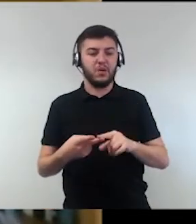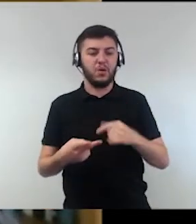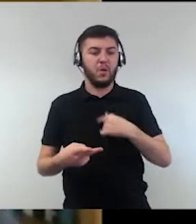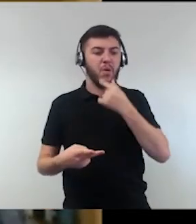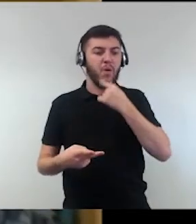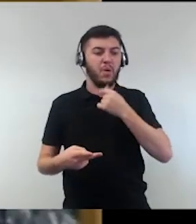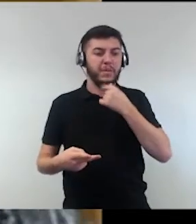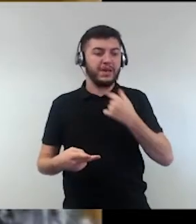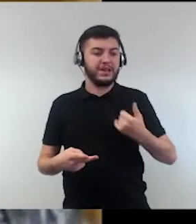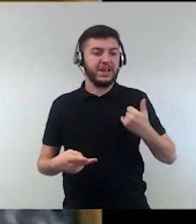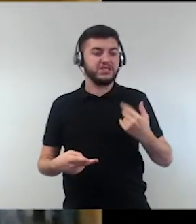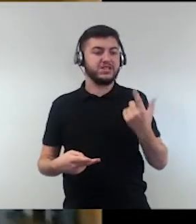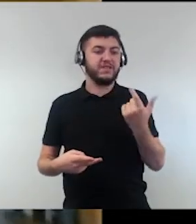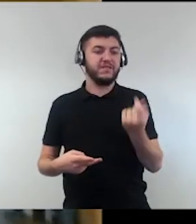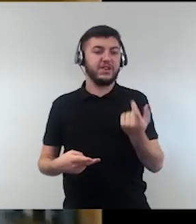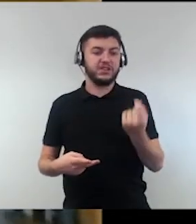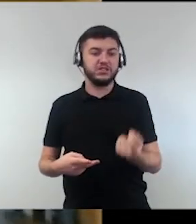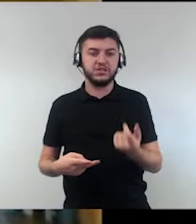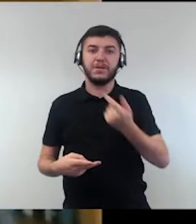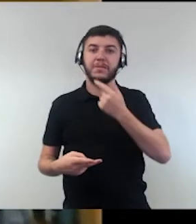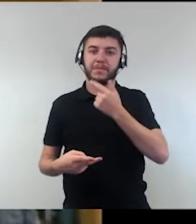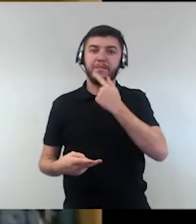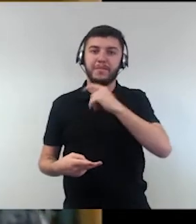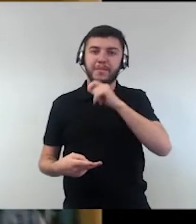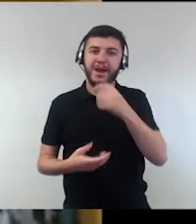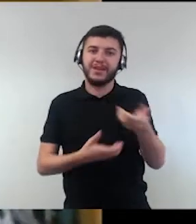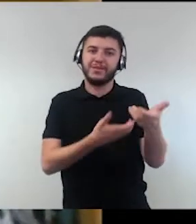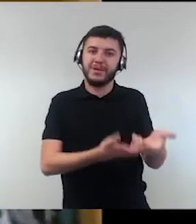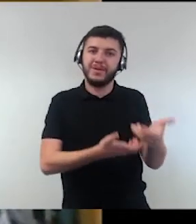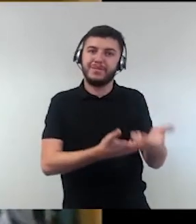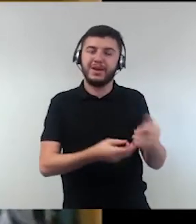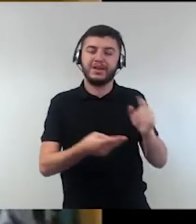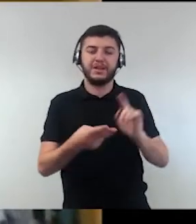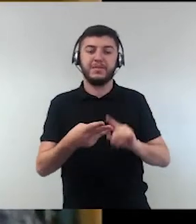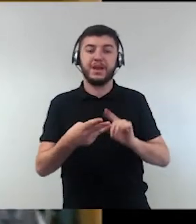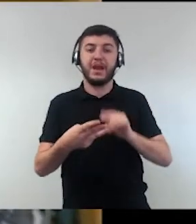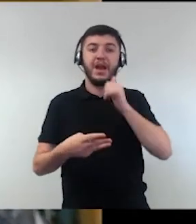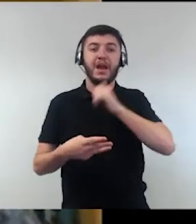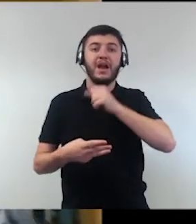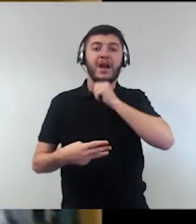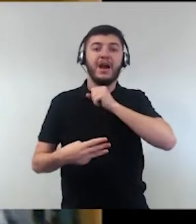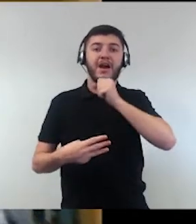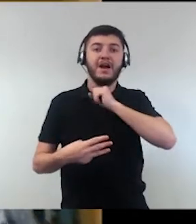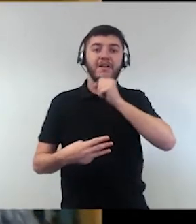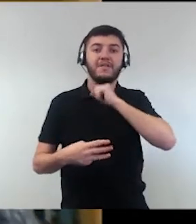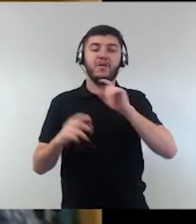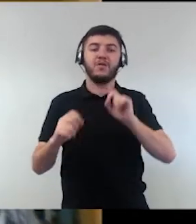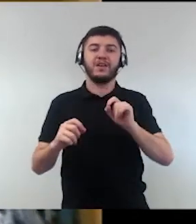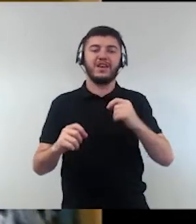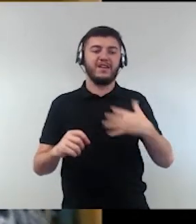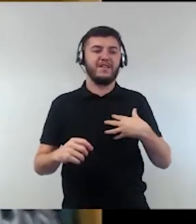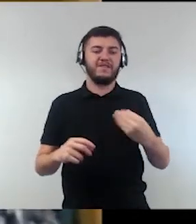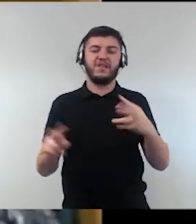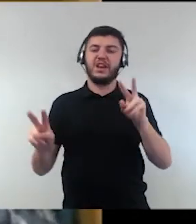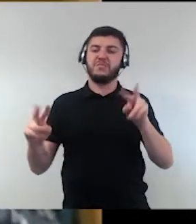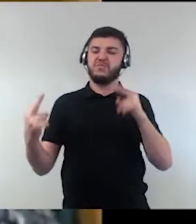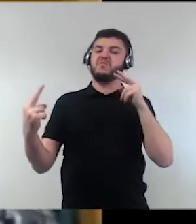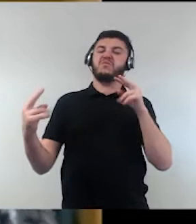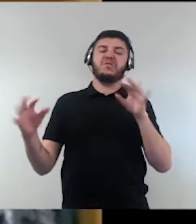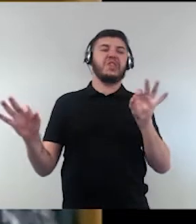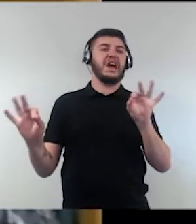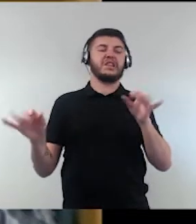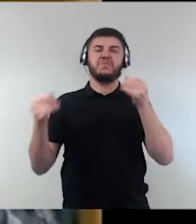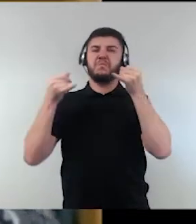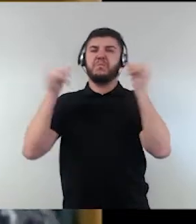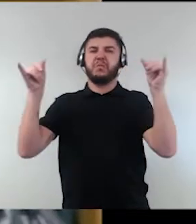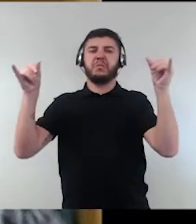pai, a avó materna, que mal olhava para a filha e com quem não se relacionava há muitos anos, porque a filha